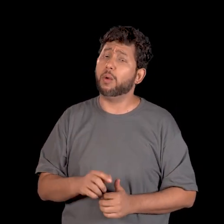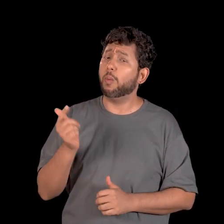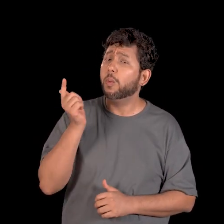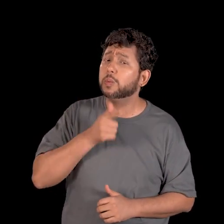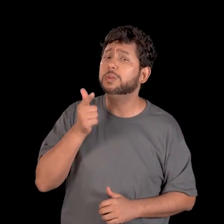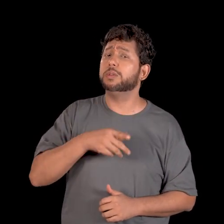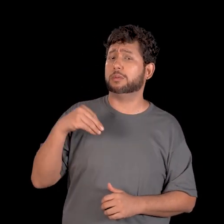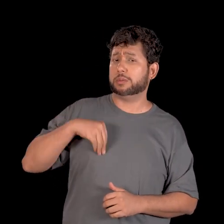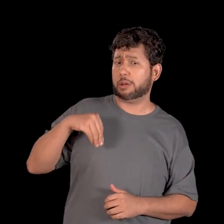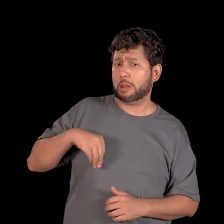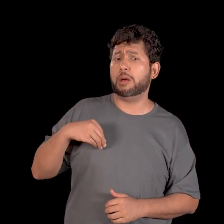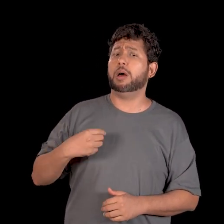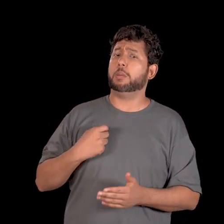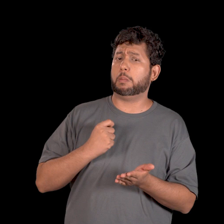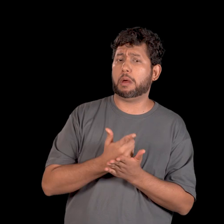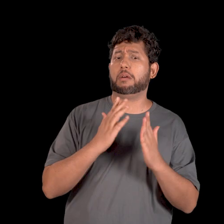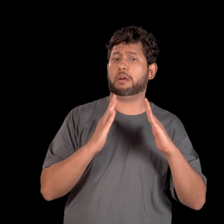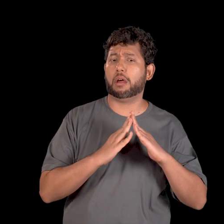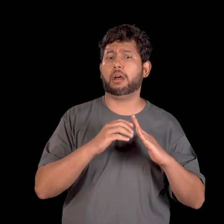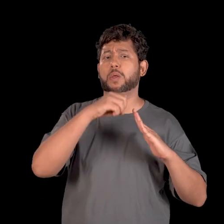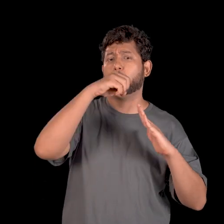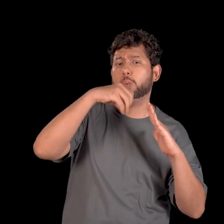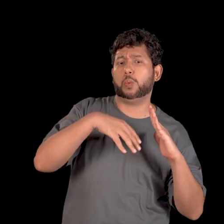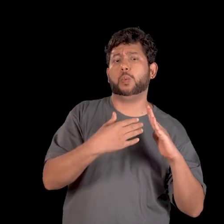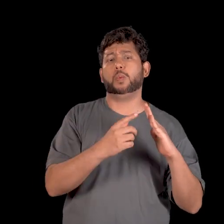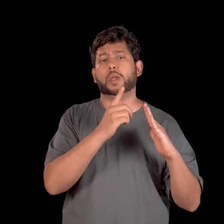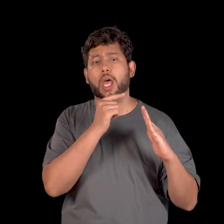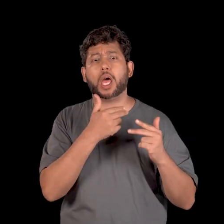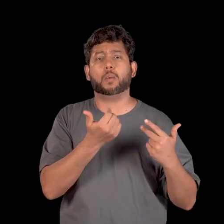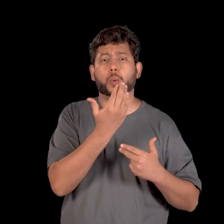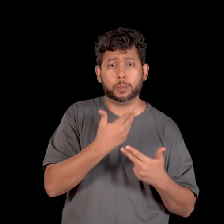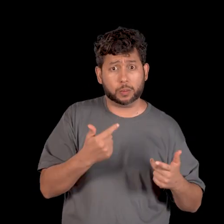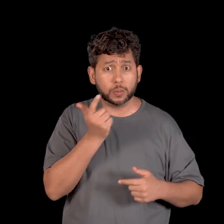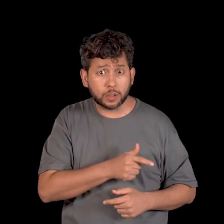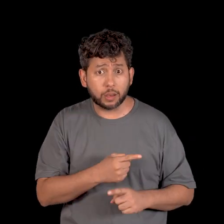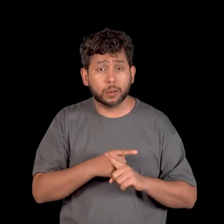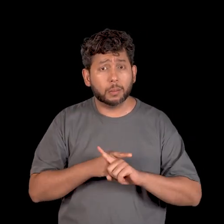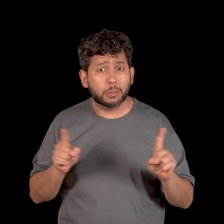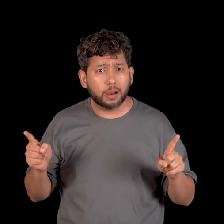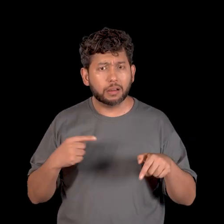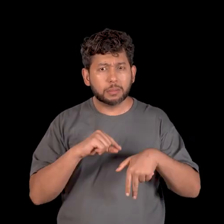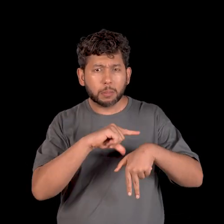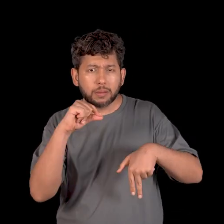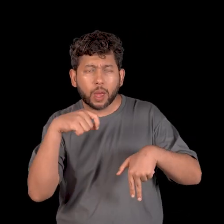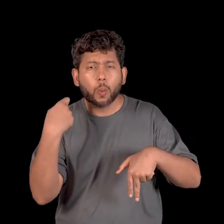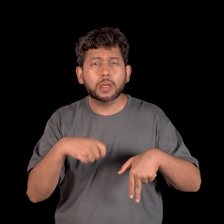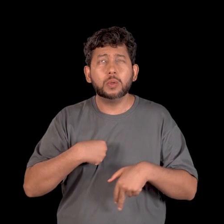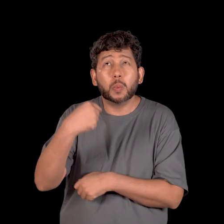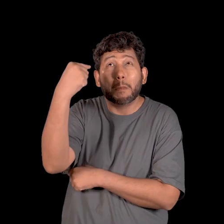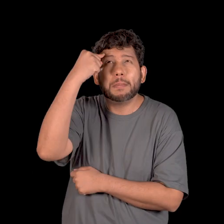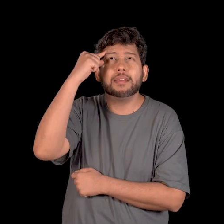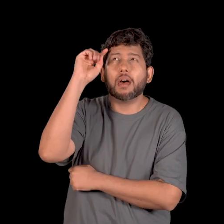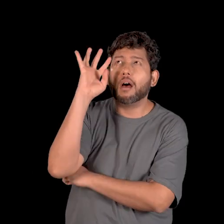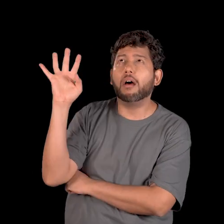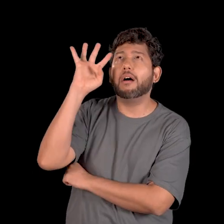uma remuneração que lhe permita pagar as contas no final do mês. Para empreender, é necessário muito mais do que apenas ter uma